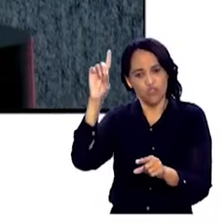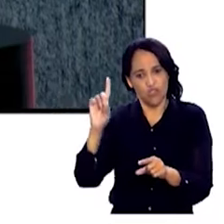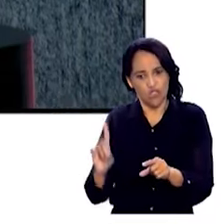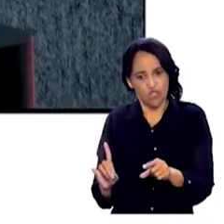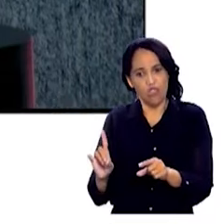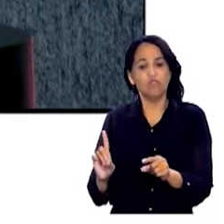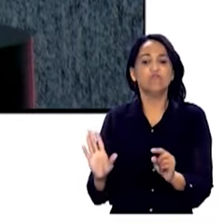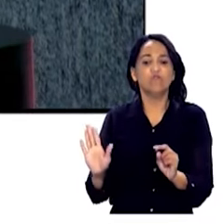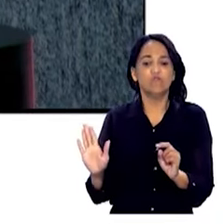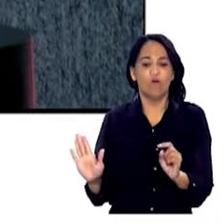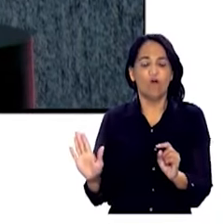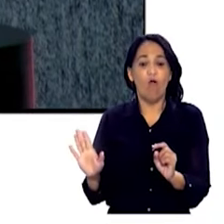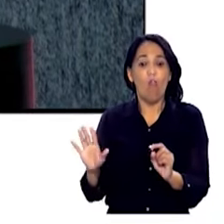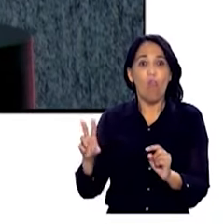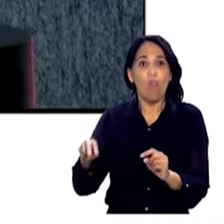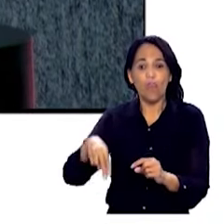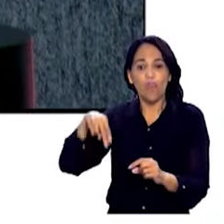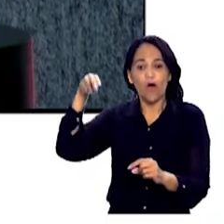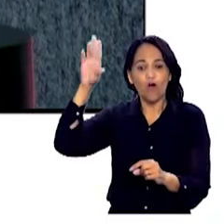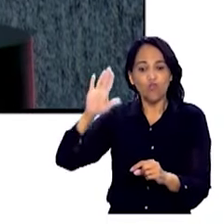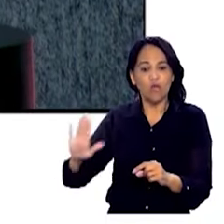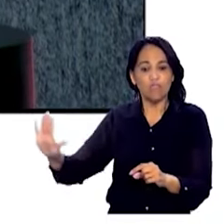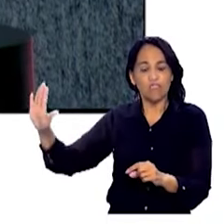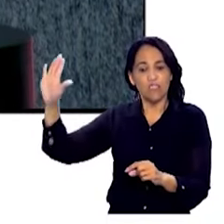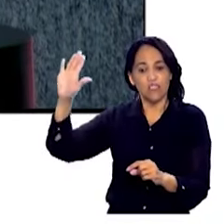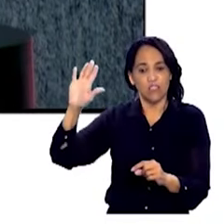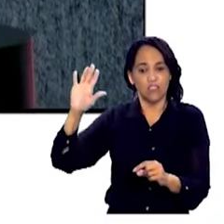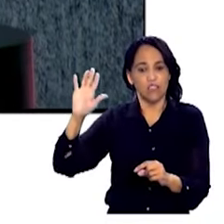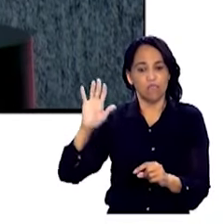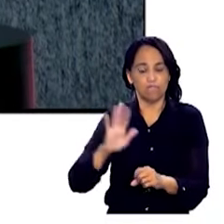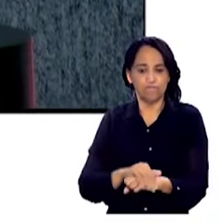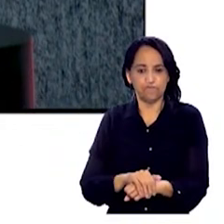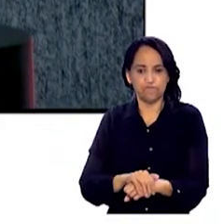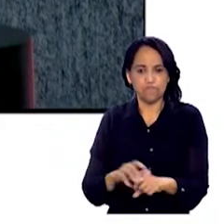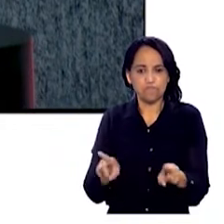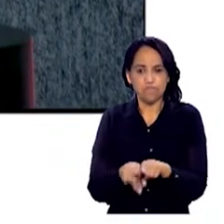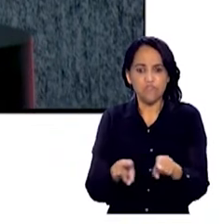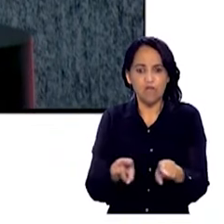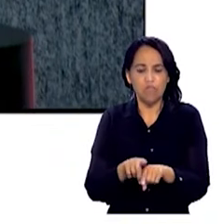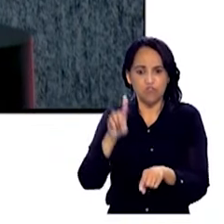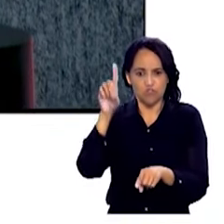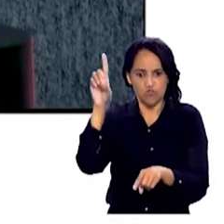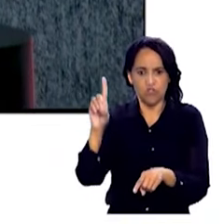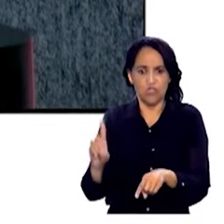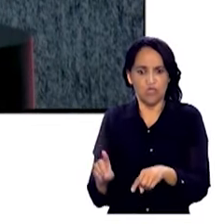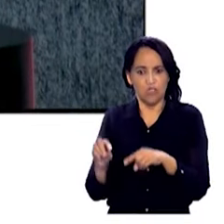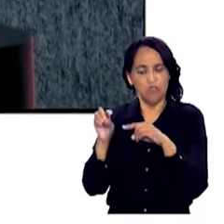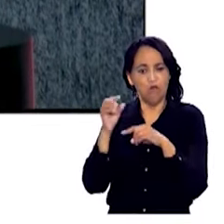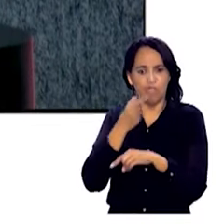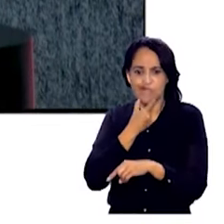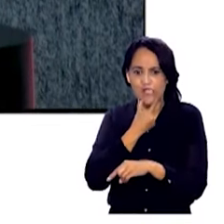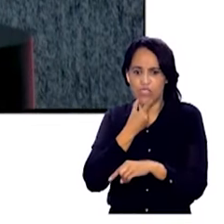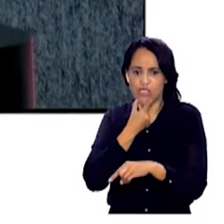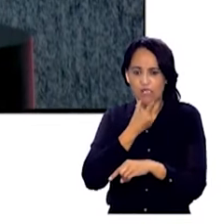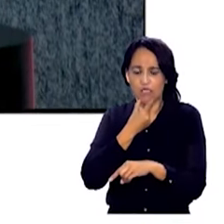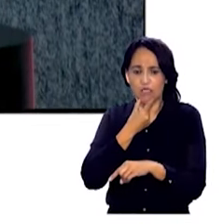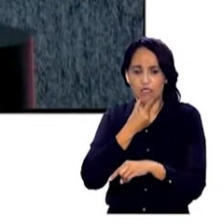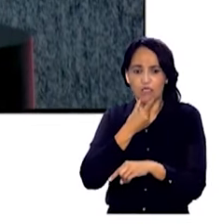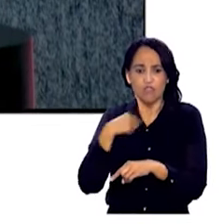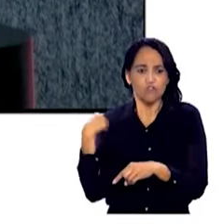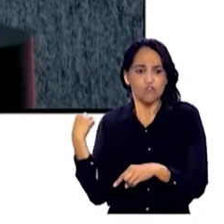direito norte-americano e sobre o direito eh britânico a gente tem